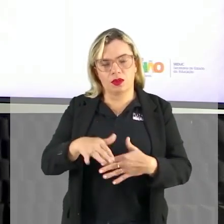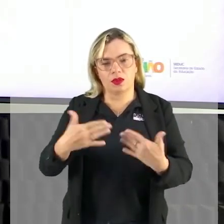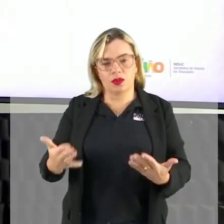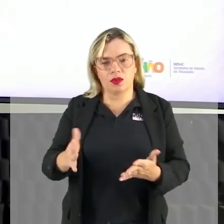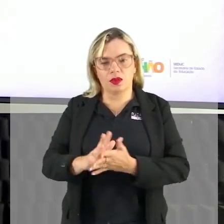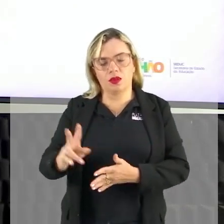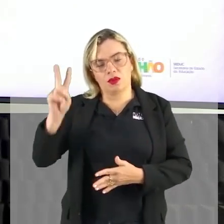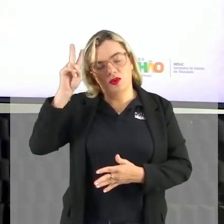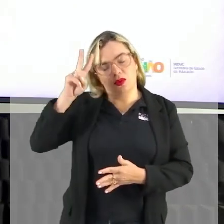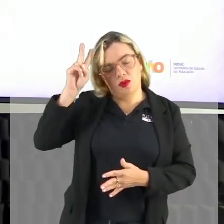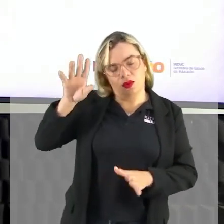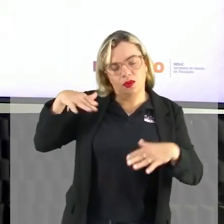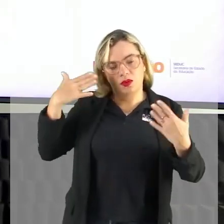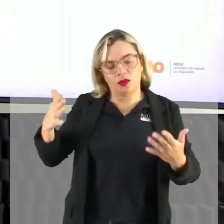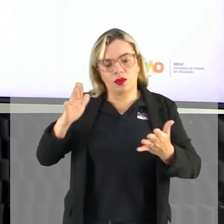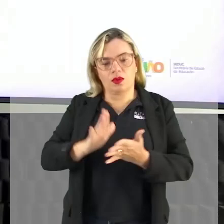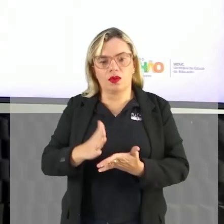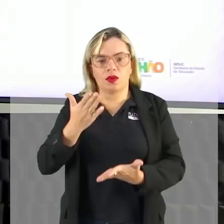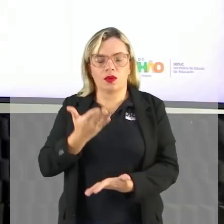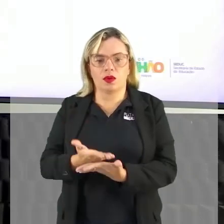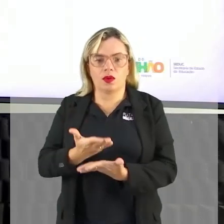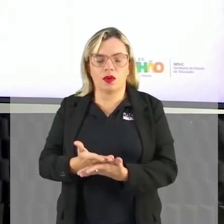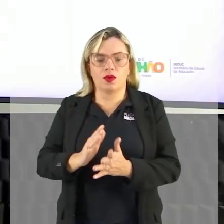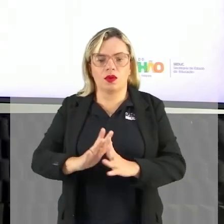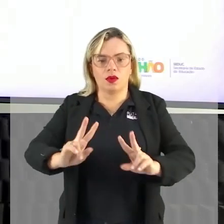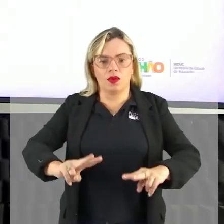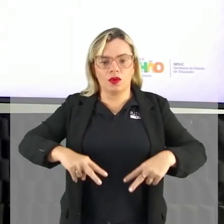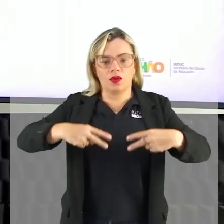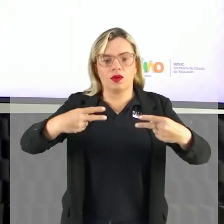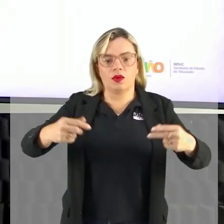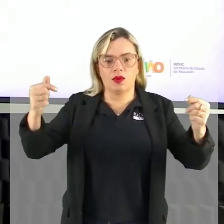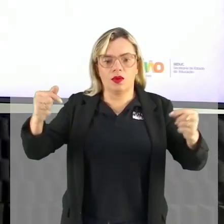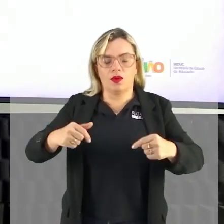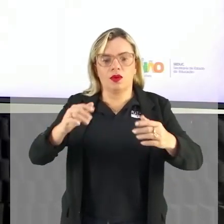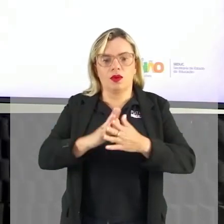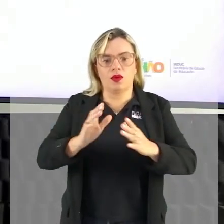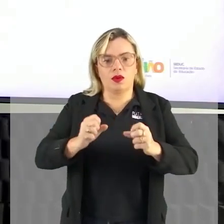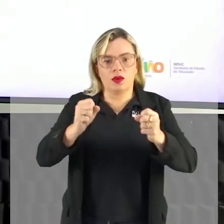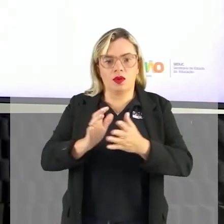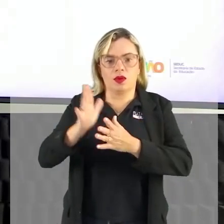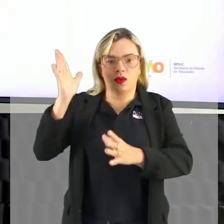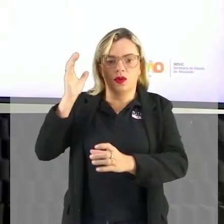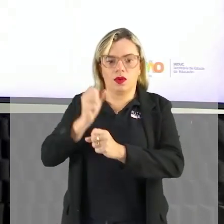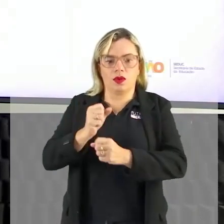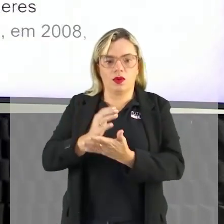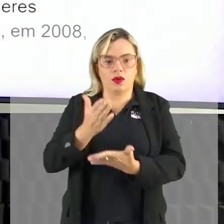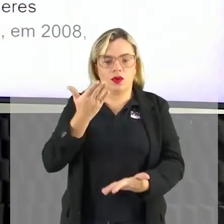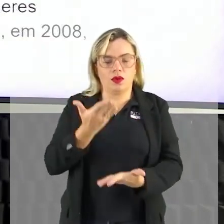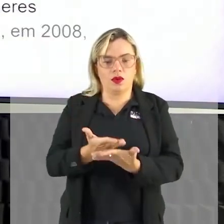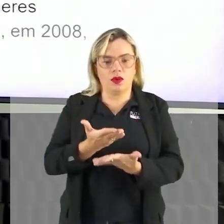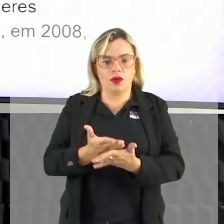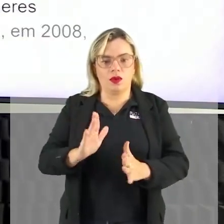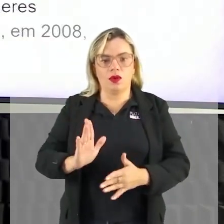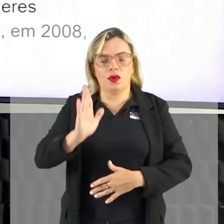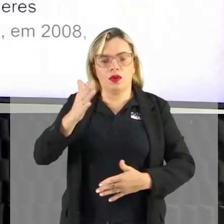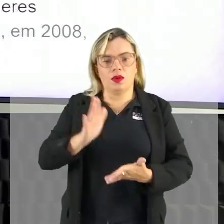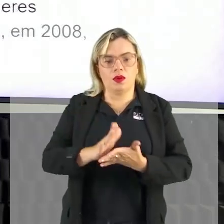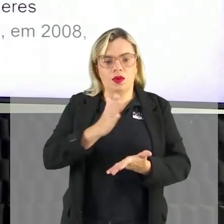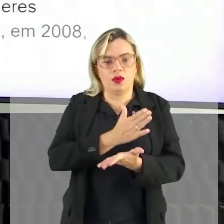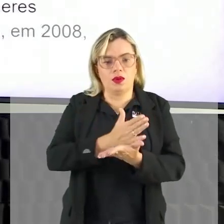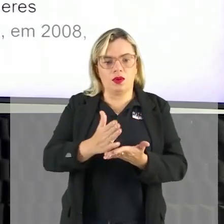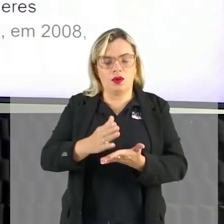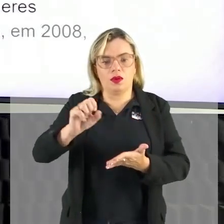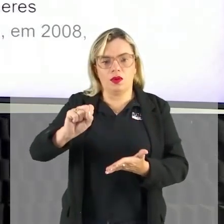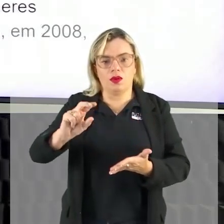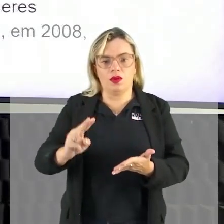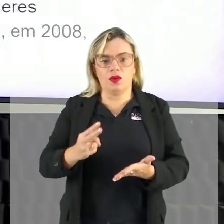lembrando que nós estamos com o material no link, tá bom? Vocês podem revisar, podem estudar. E aí a gente vai aqui já começar com